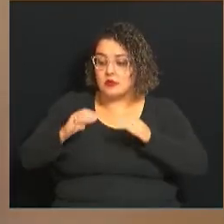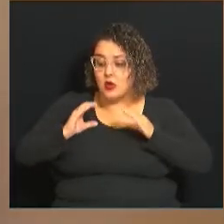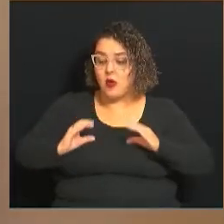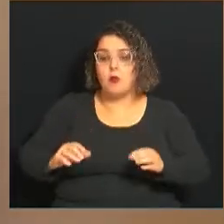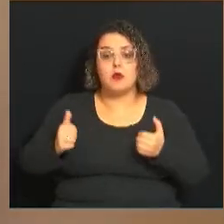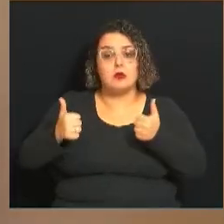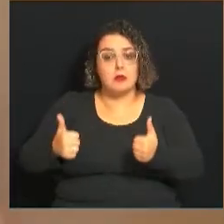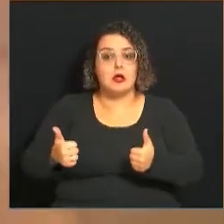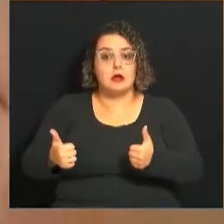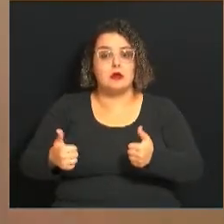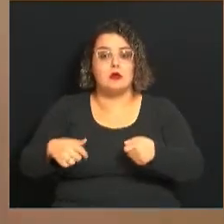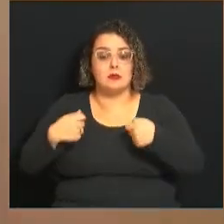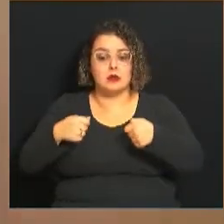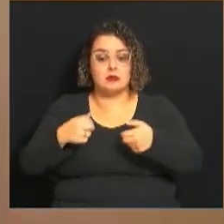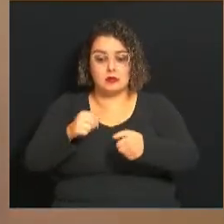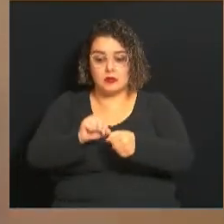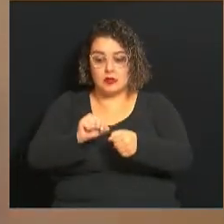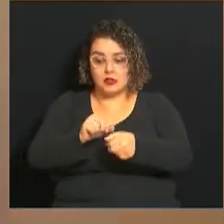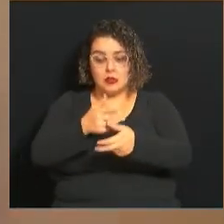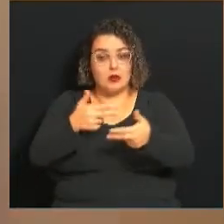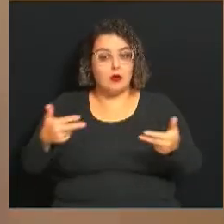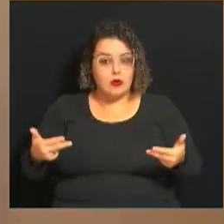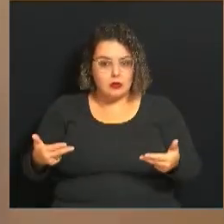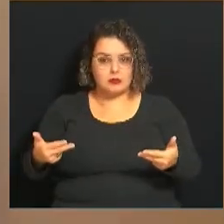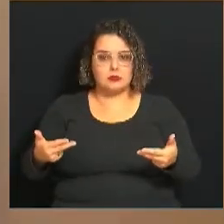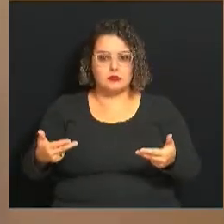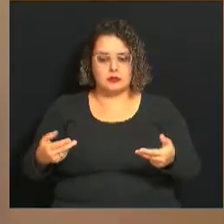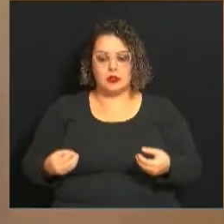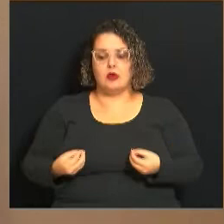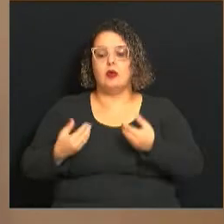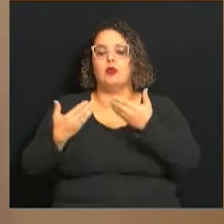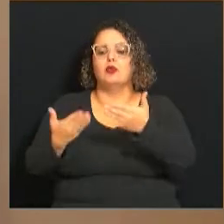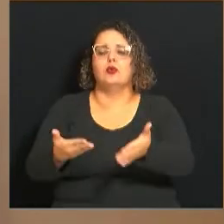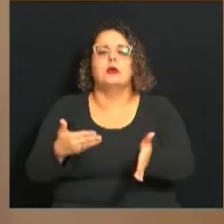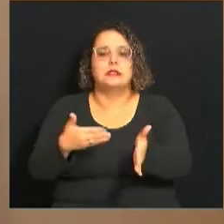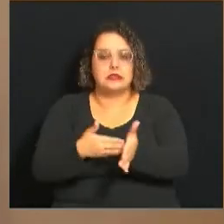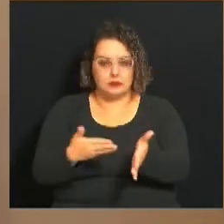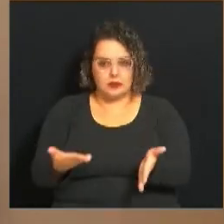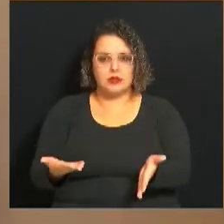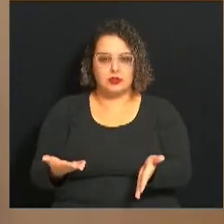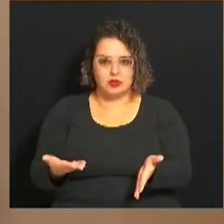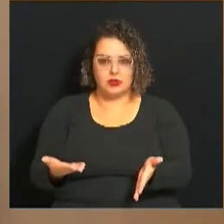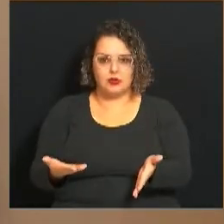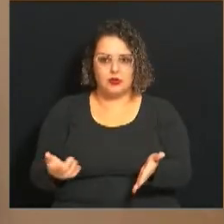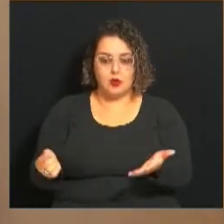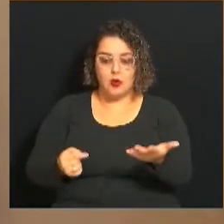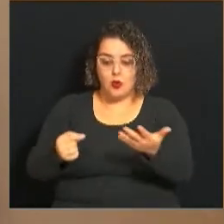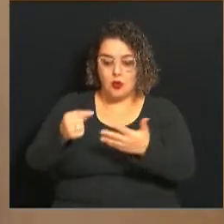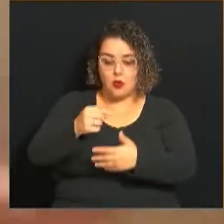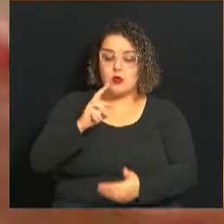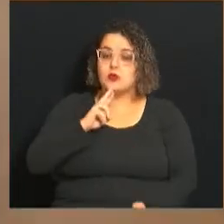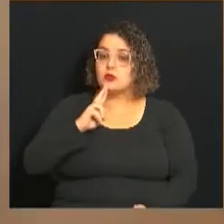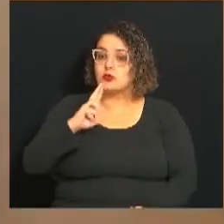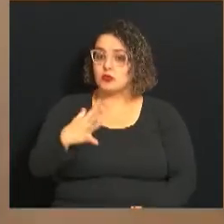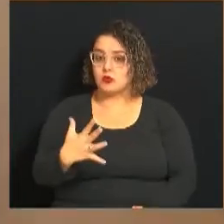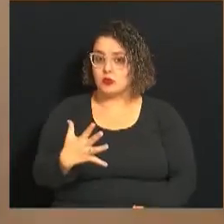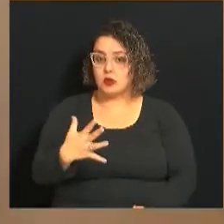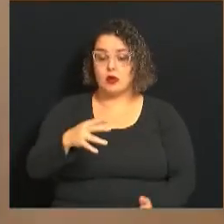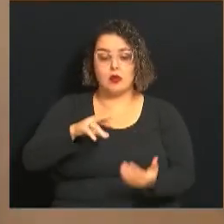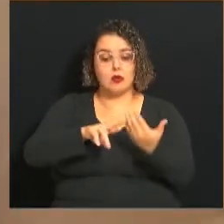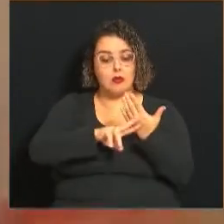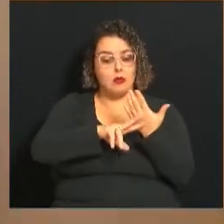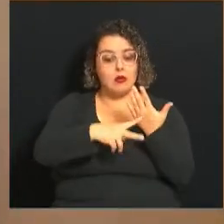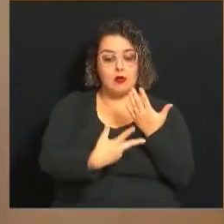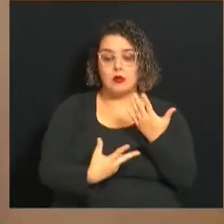preciso fazer tal coisa, e aí eu trago essa condição. Então, um dos resultados e das consequências são essas que nós